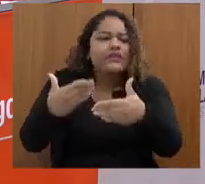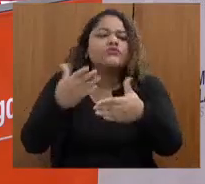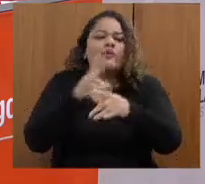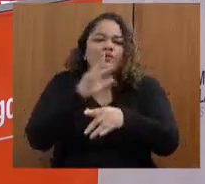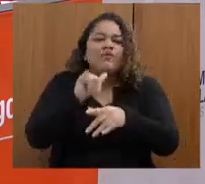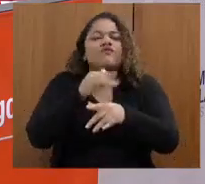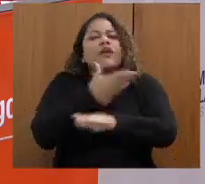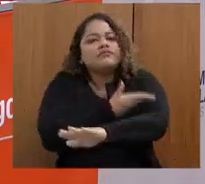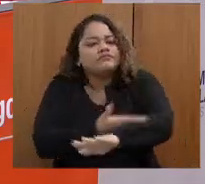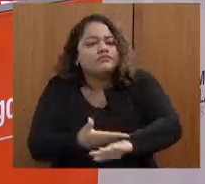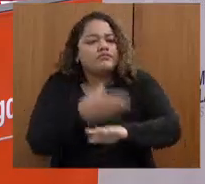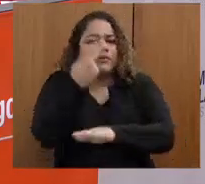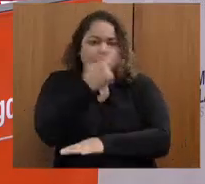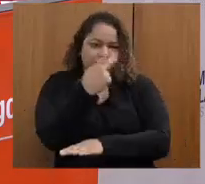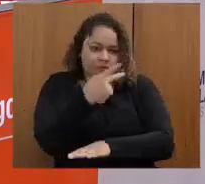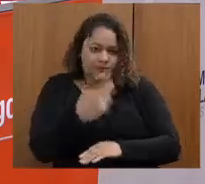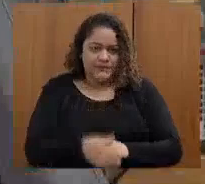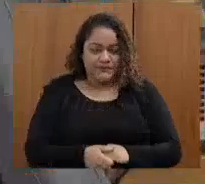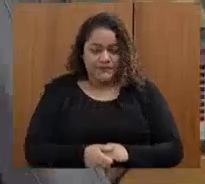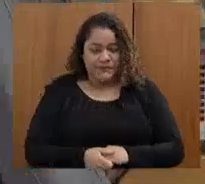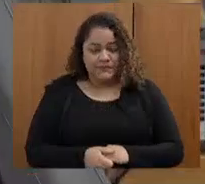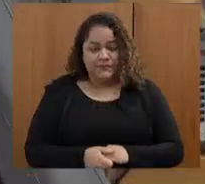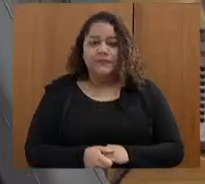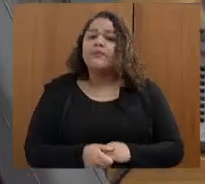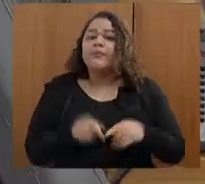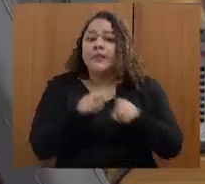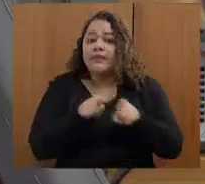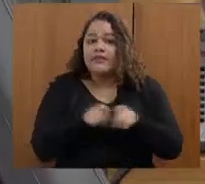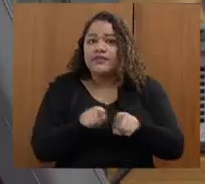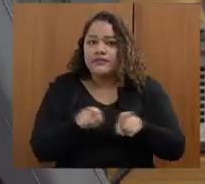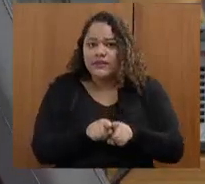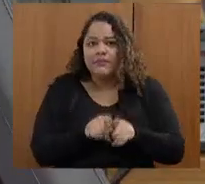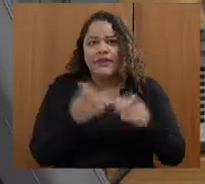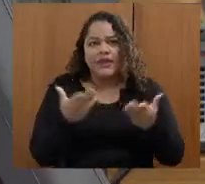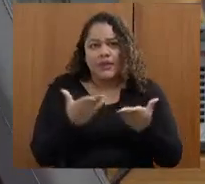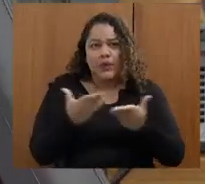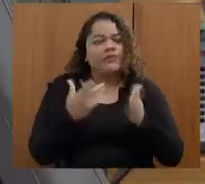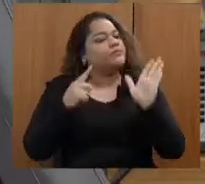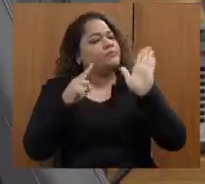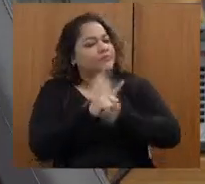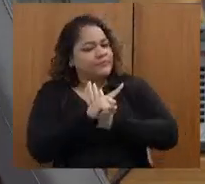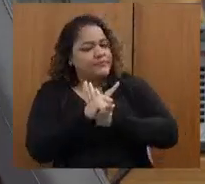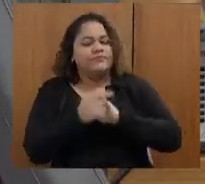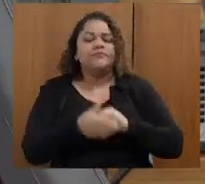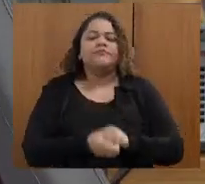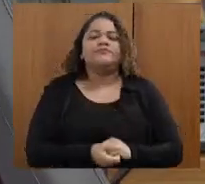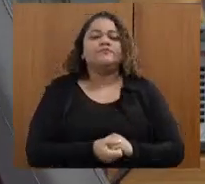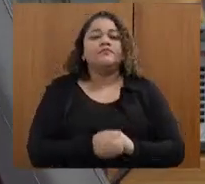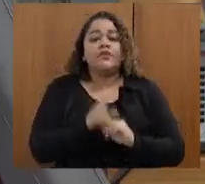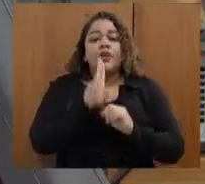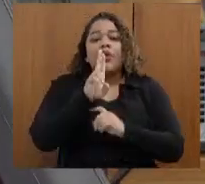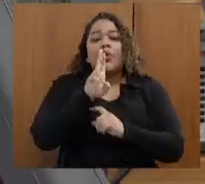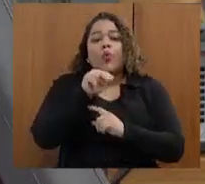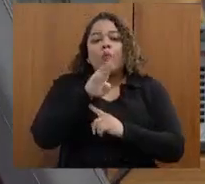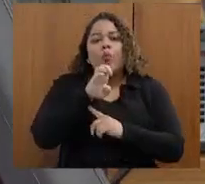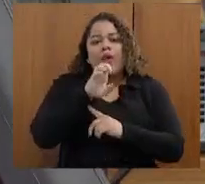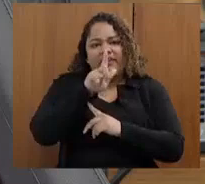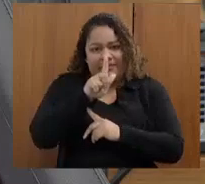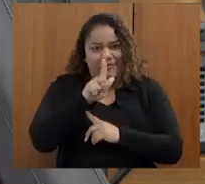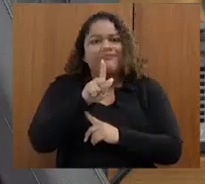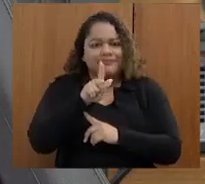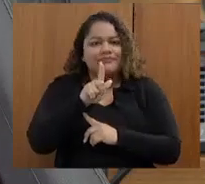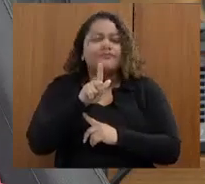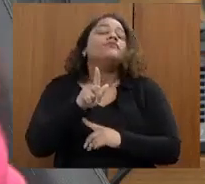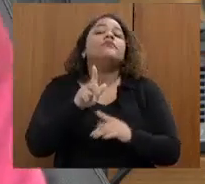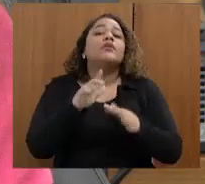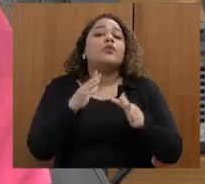ao Senhor vamos deixar as nossas perguntas aqui então em relação a UEMG a gente tem uma situação muito